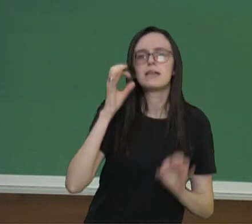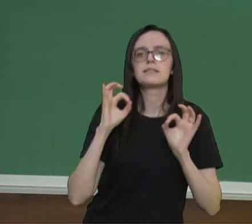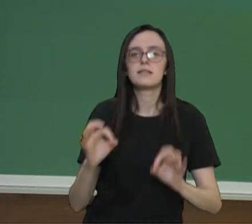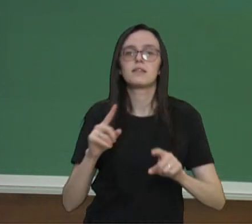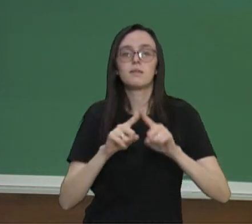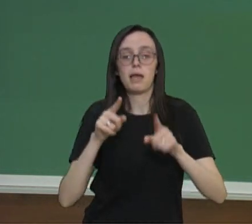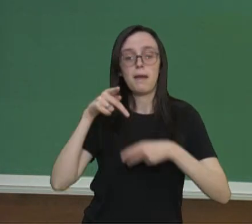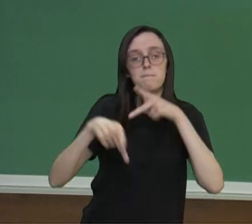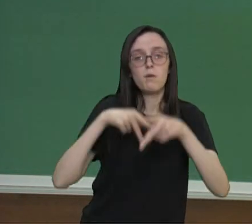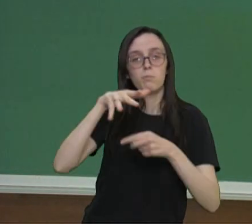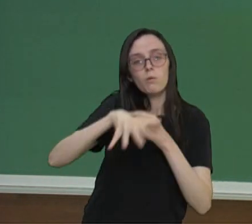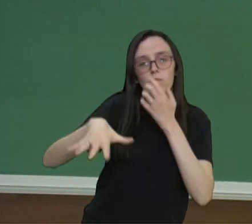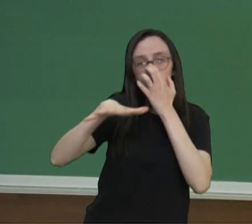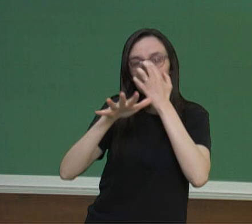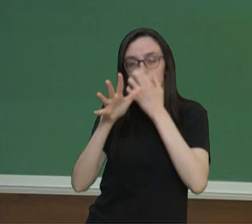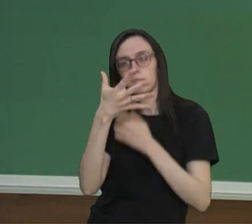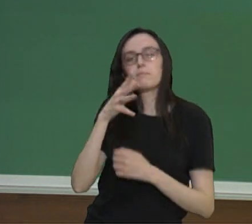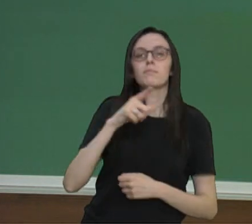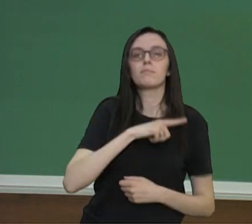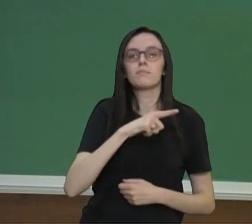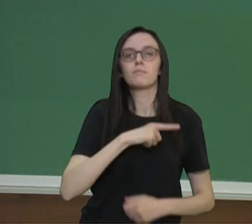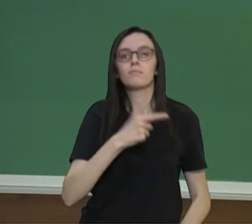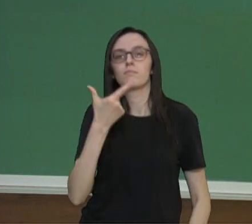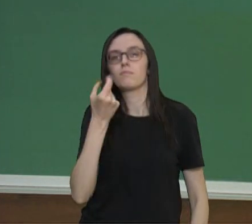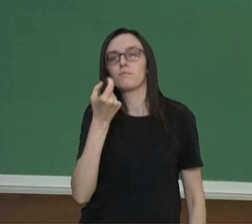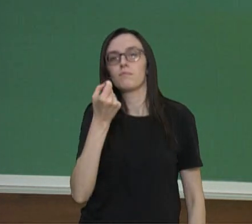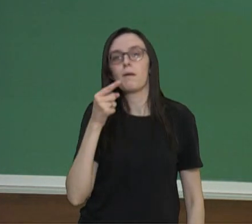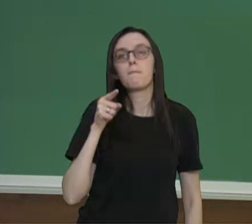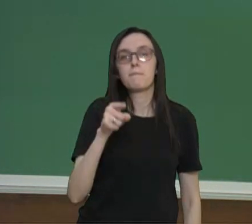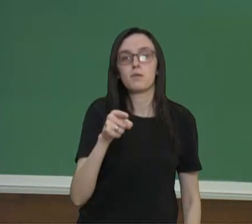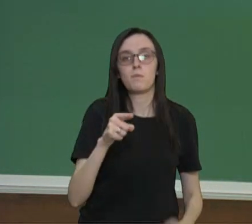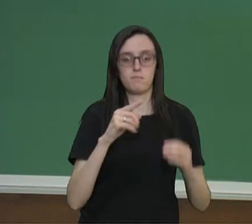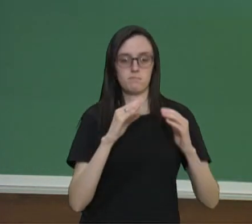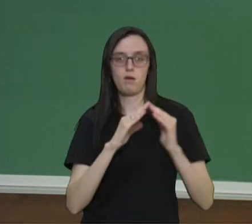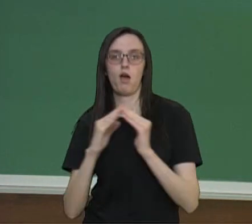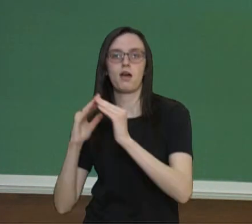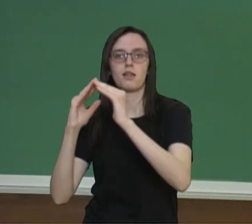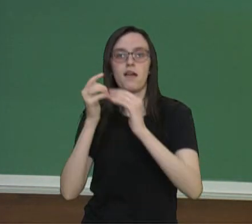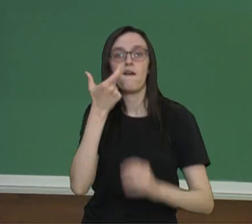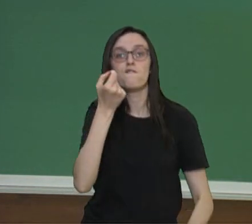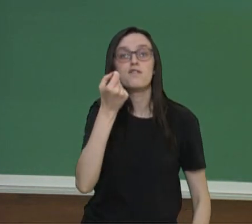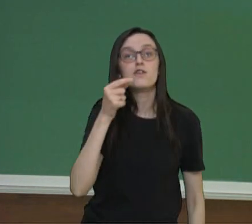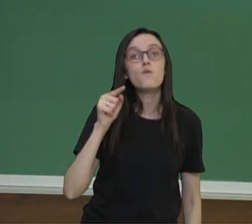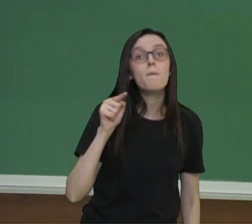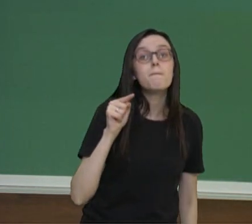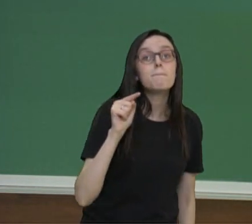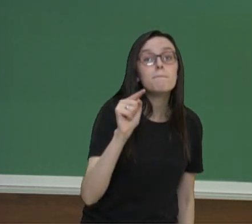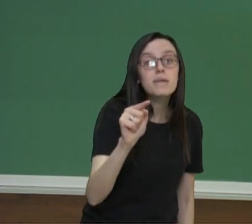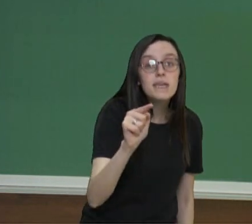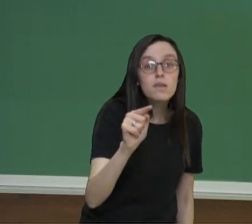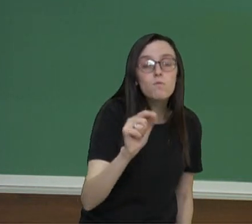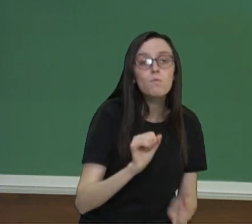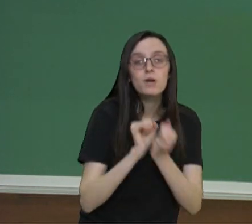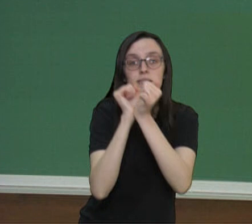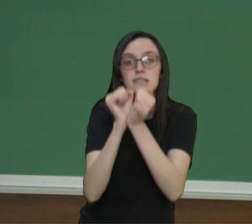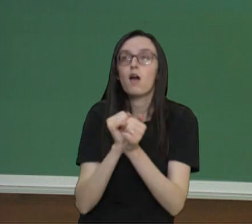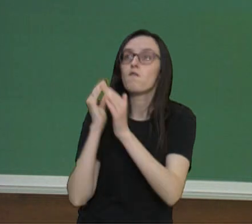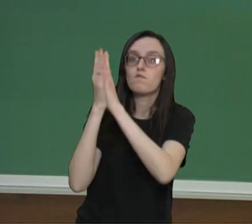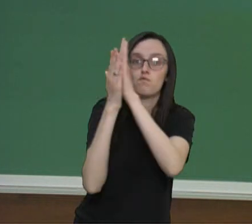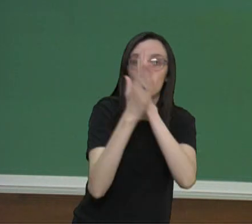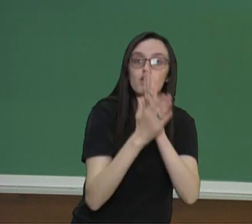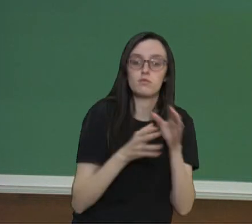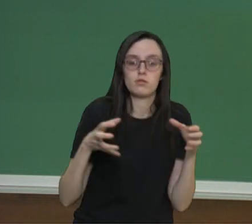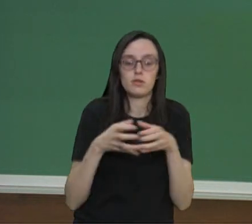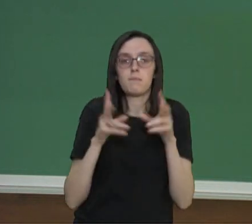a população chegou a ter 20 mil habitantes. 20 mil escravos